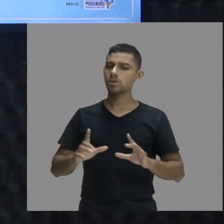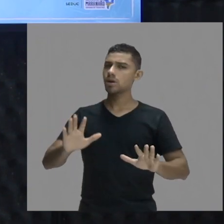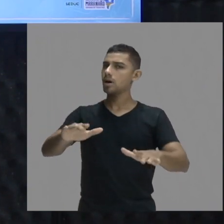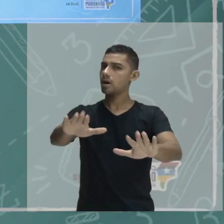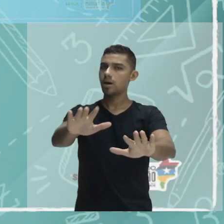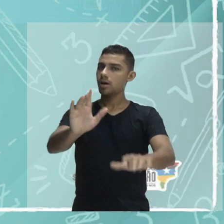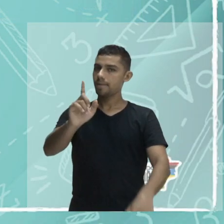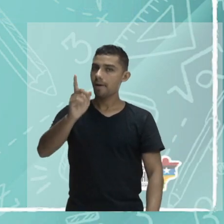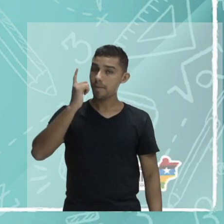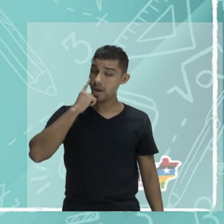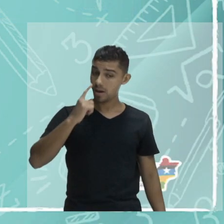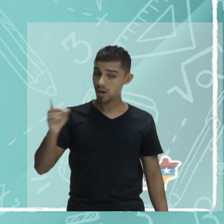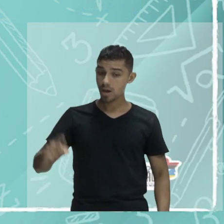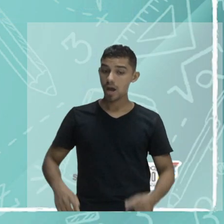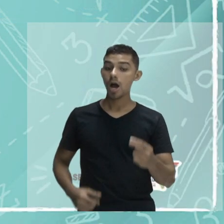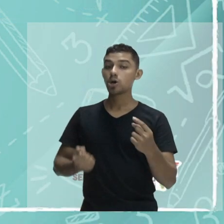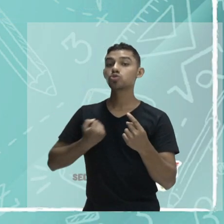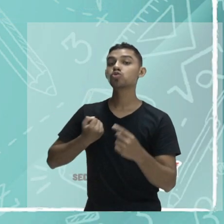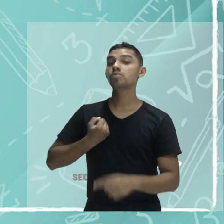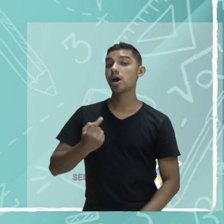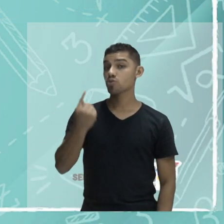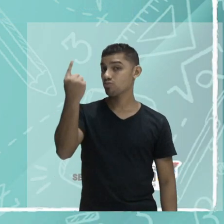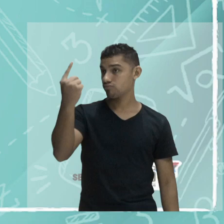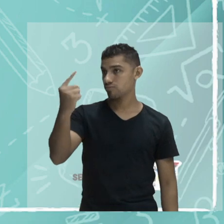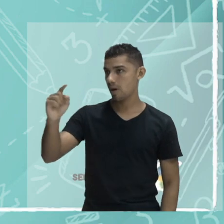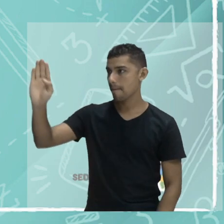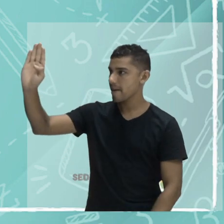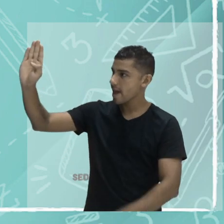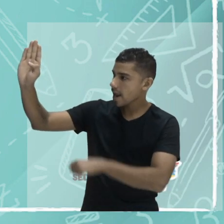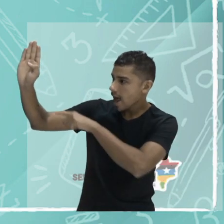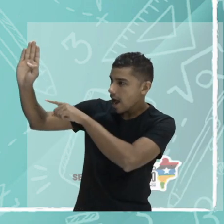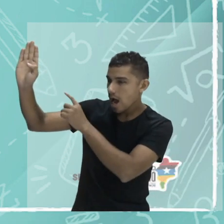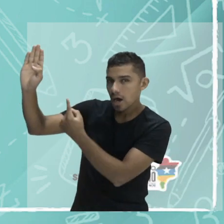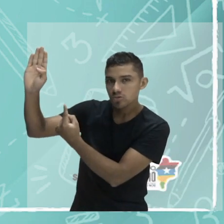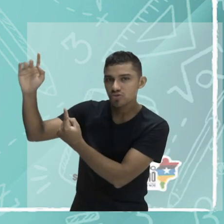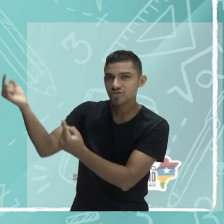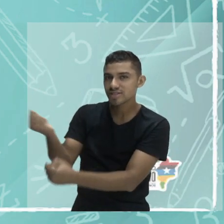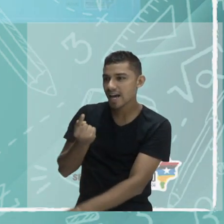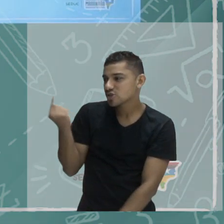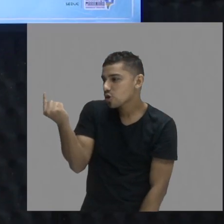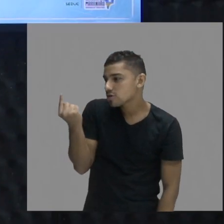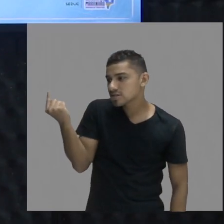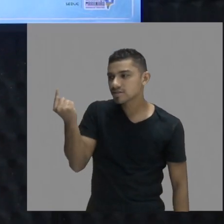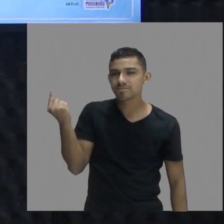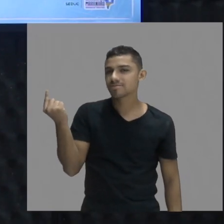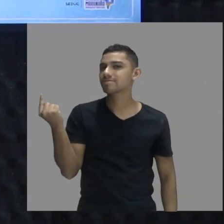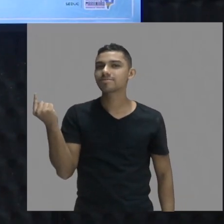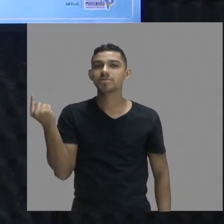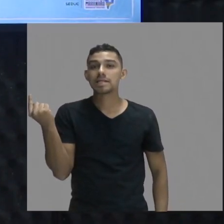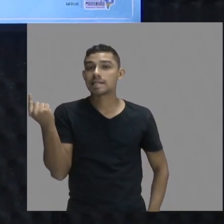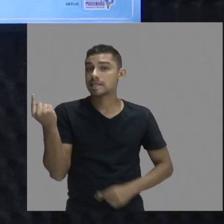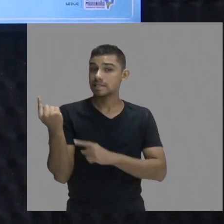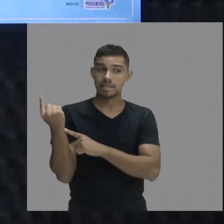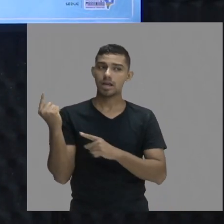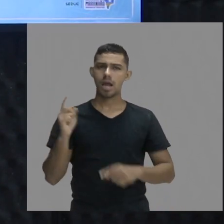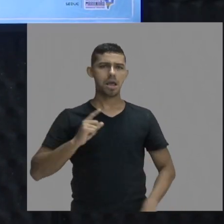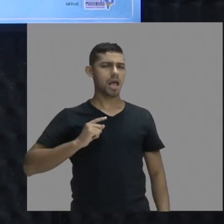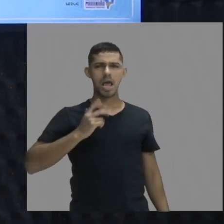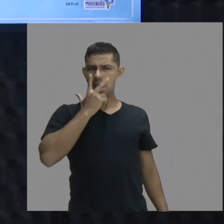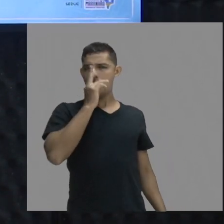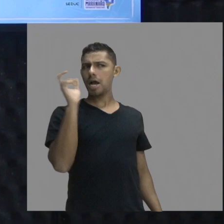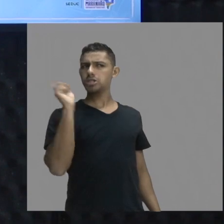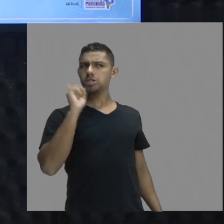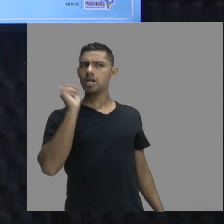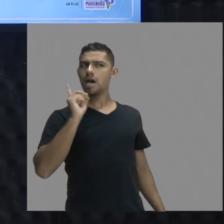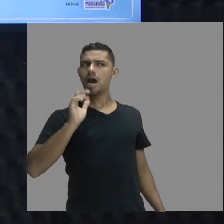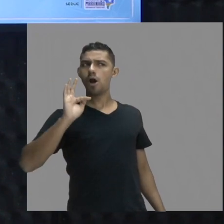mas esse 1 aqui, não estou percebendo que esse 1 aqui do B está sozinho, ele está associado a ninguém. Então acho que não é função. É